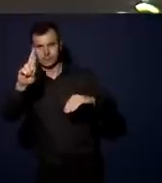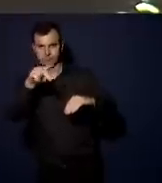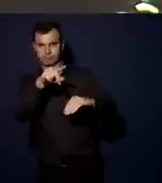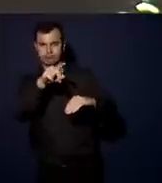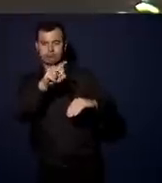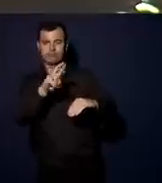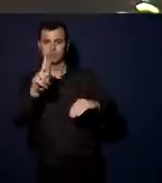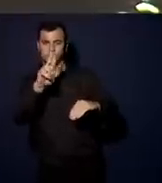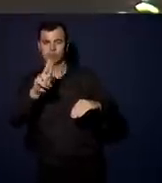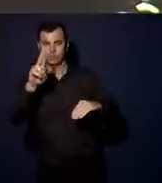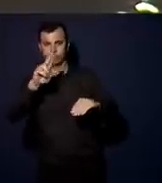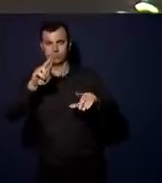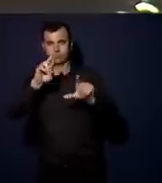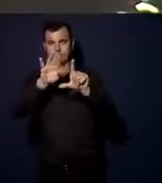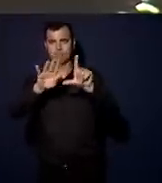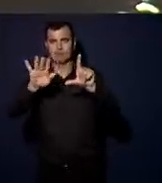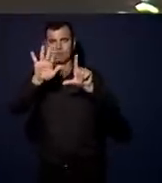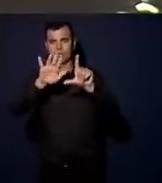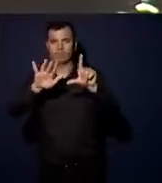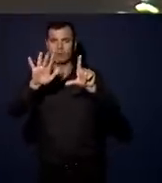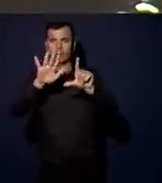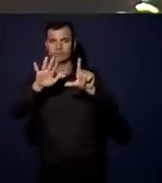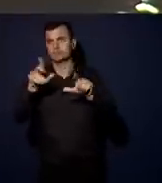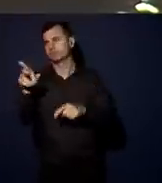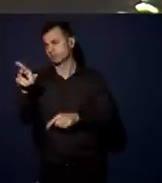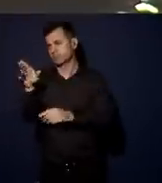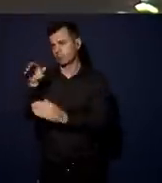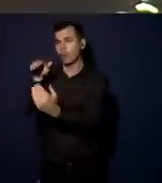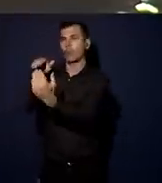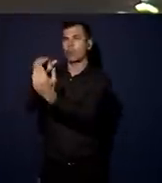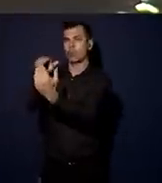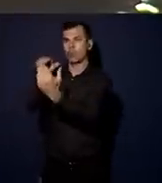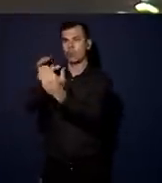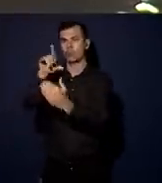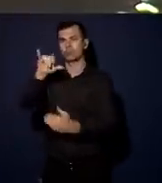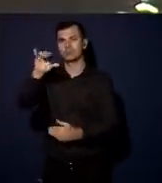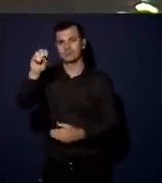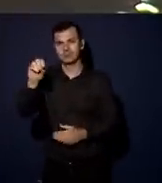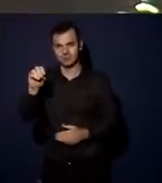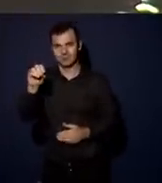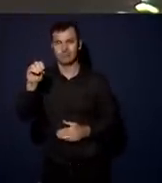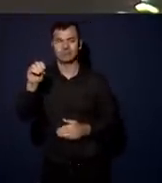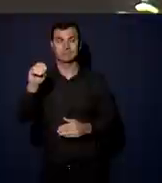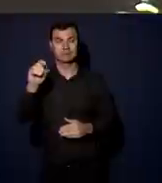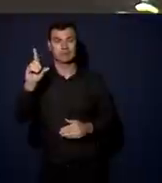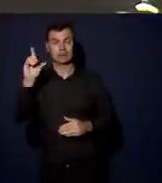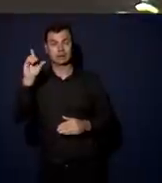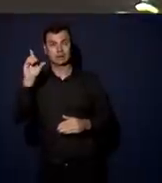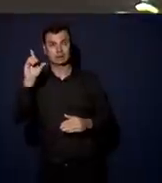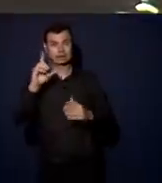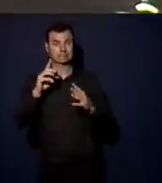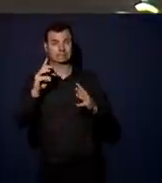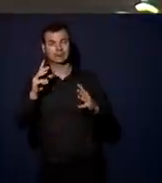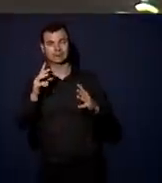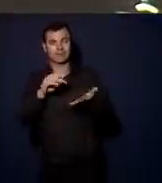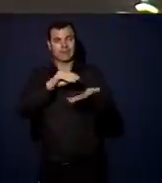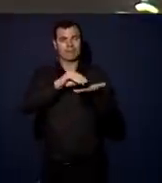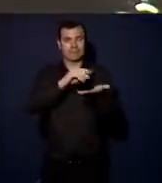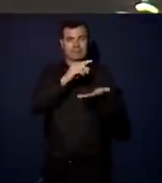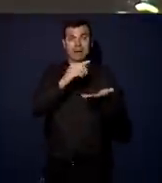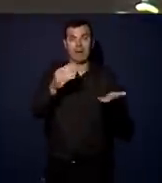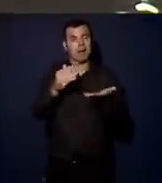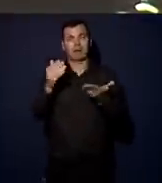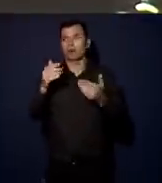que concordo com esse telem quem quem tava meio complexo agora ficou pelado né então assim